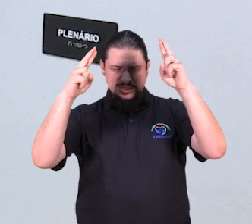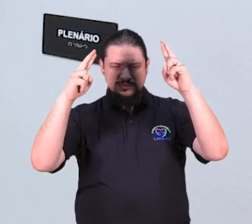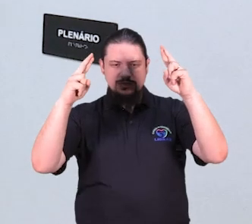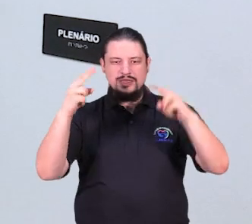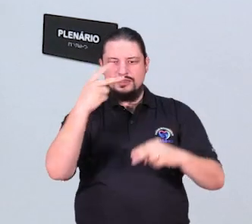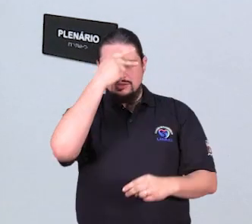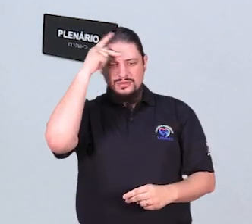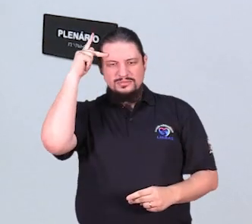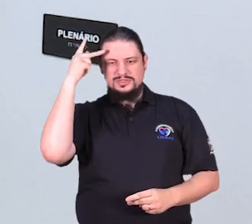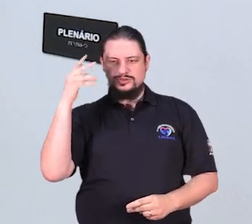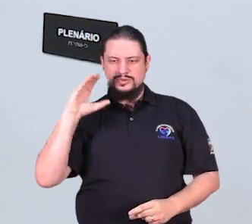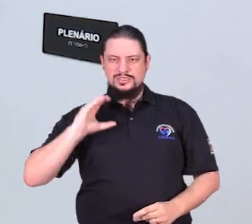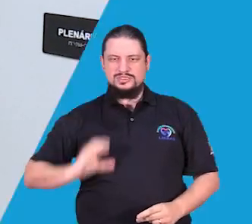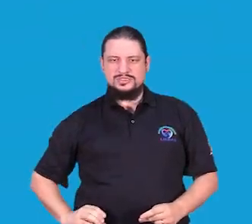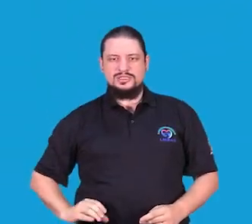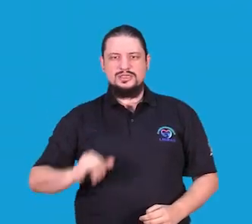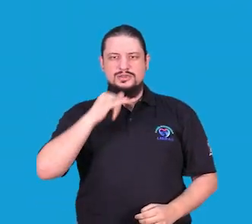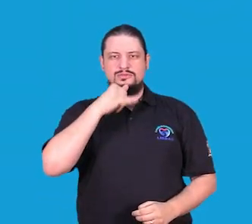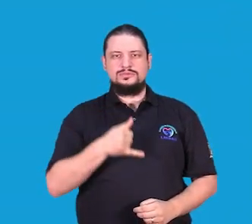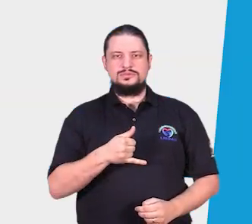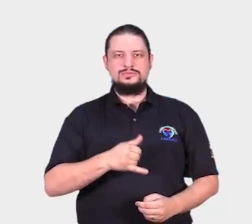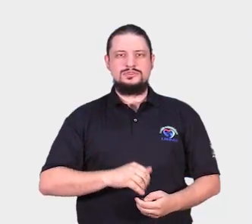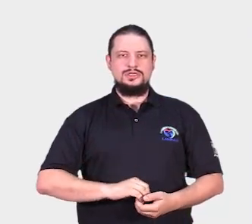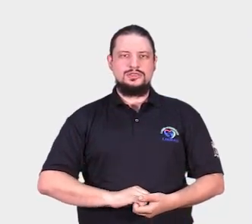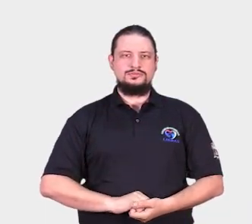é respeito ao cidadão de